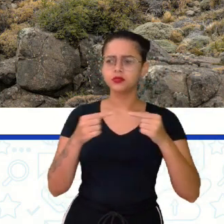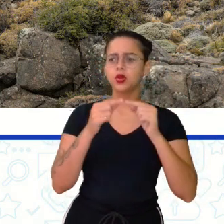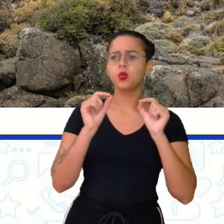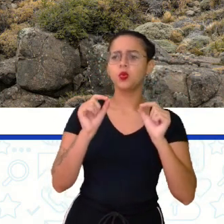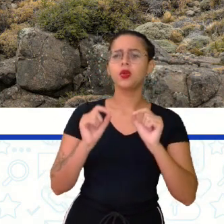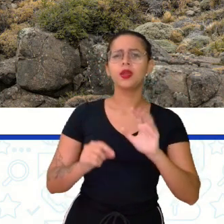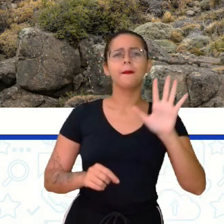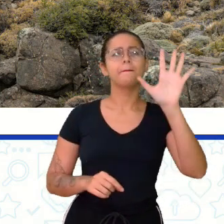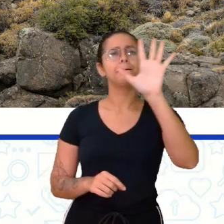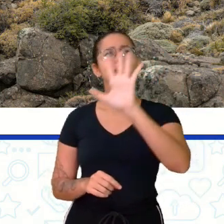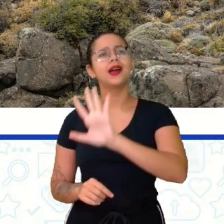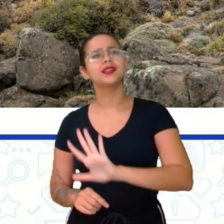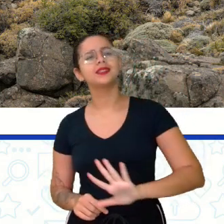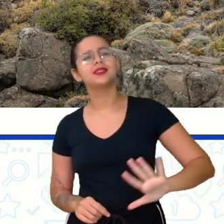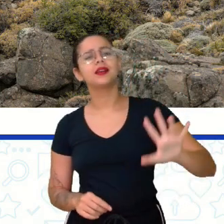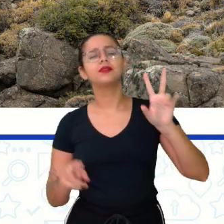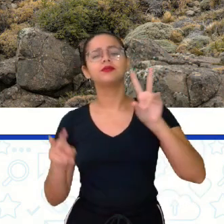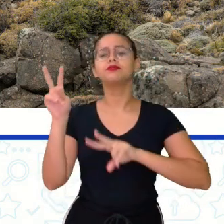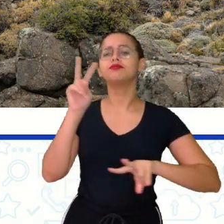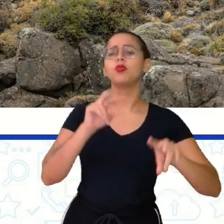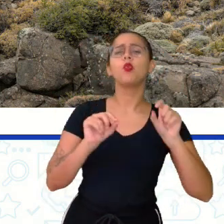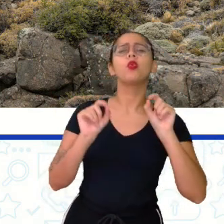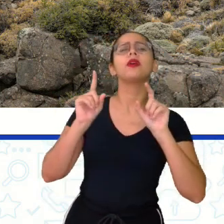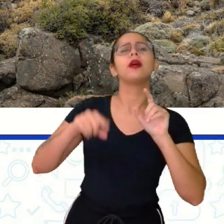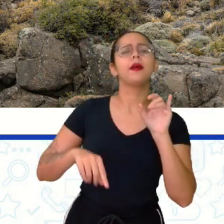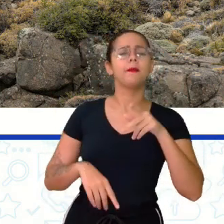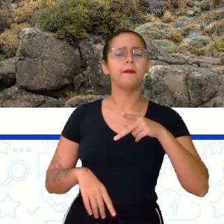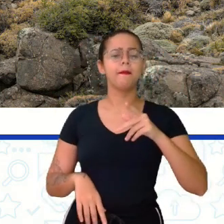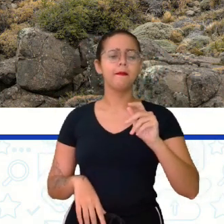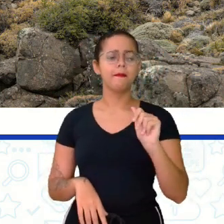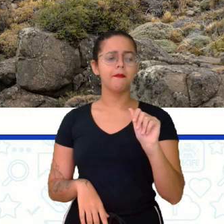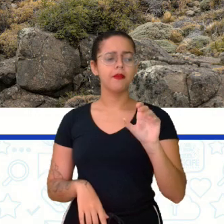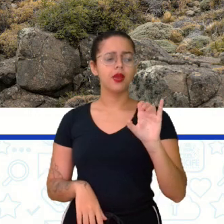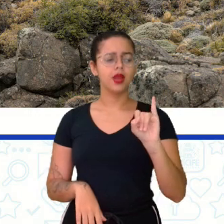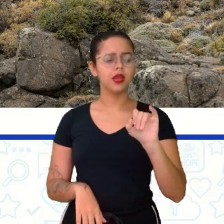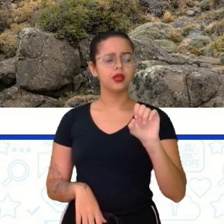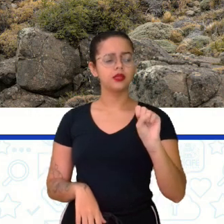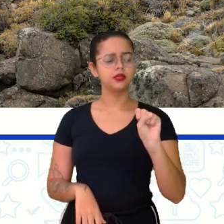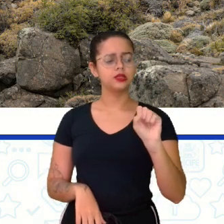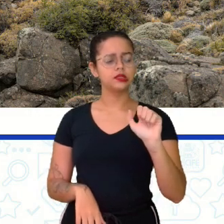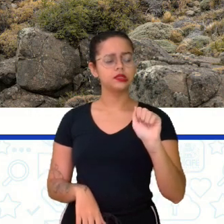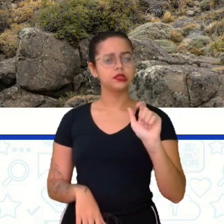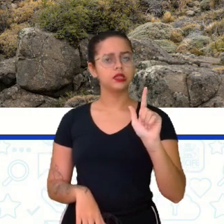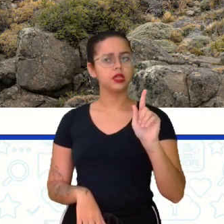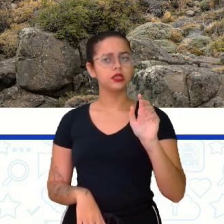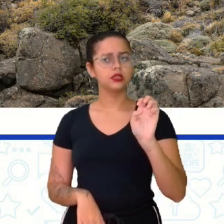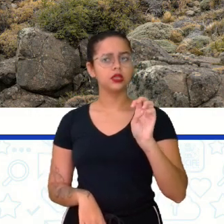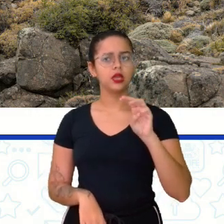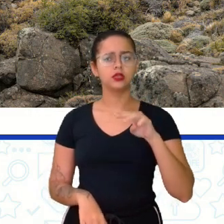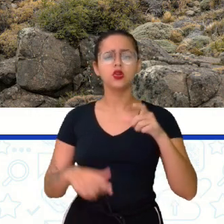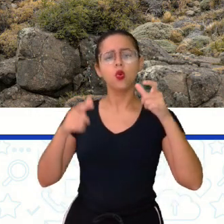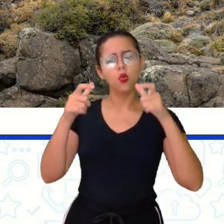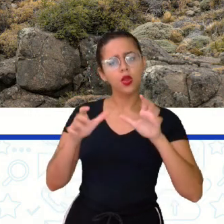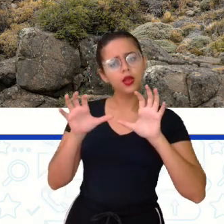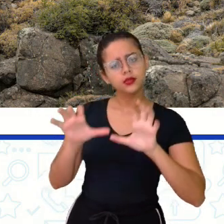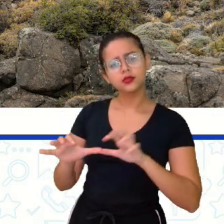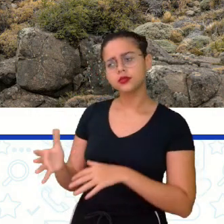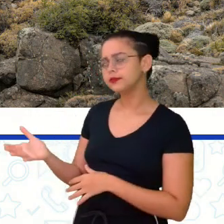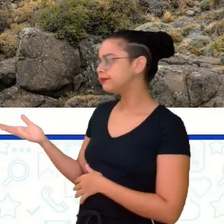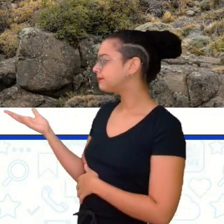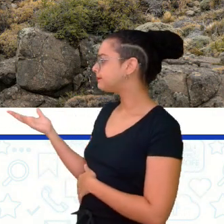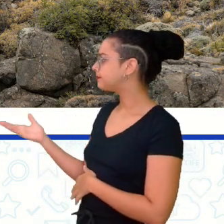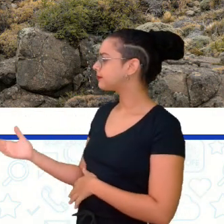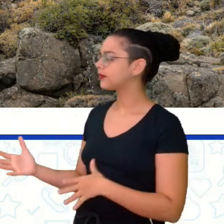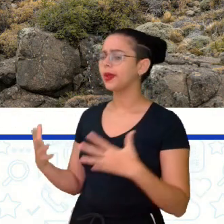uma paisagem. Se você fala, o que é paisagem? Uma pessoa vai começar a descrever um lugar assim, né, bem bonito, bem